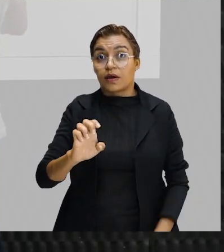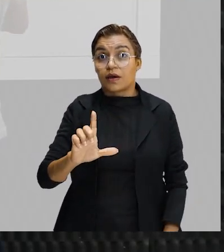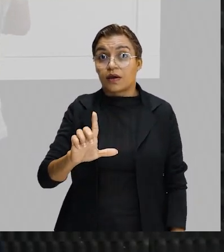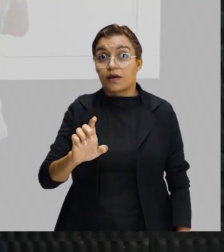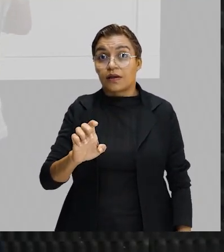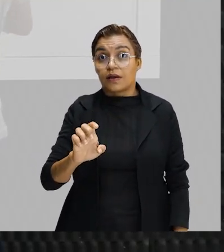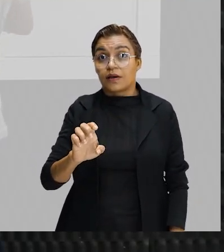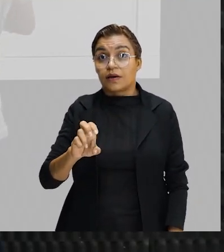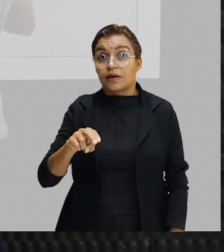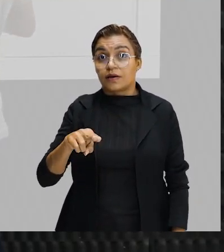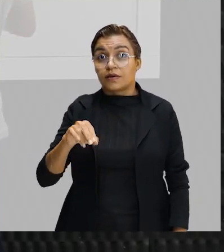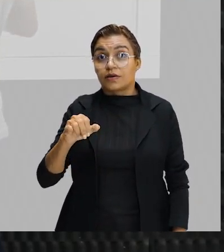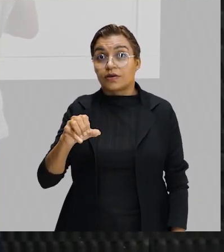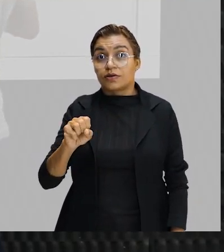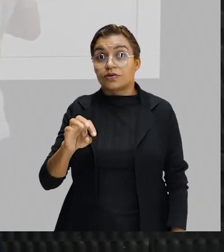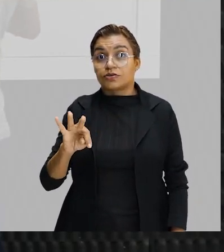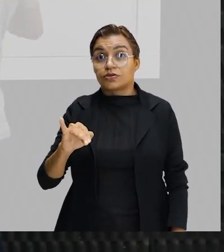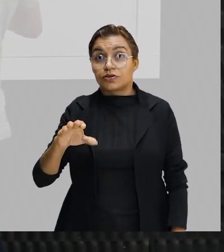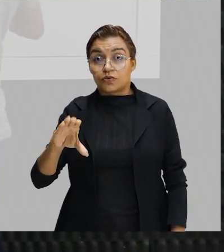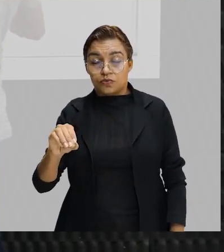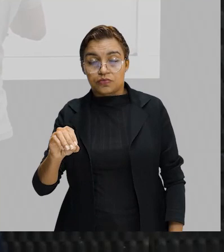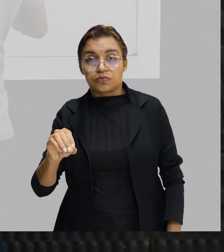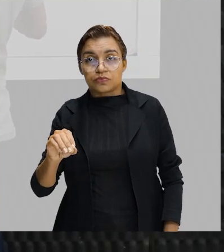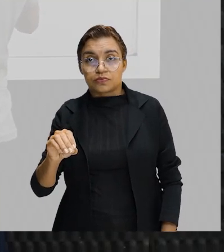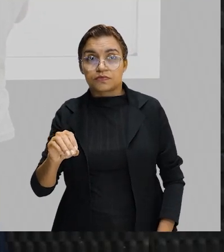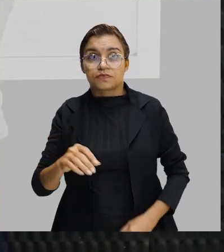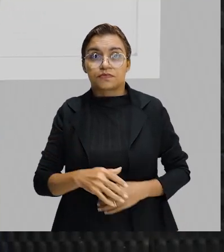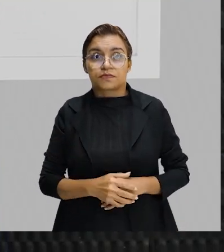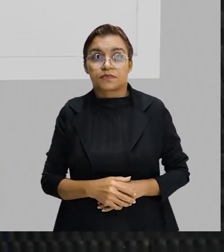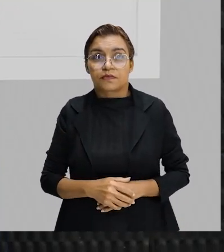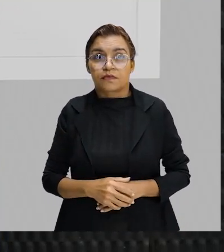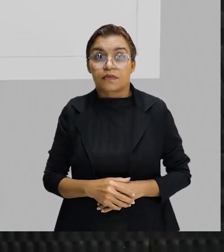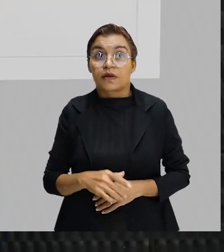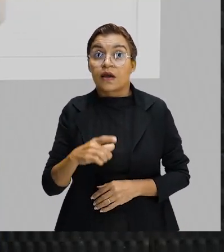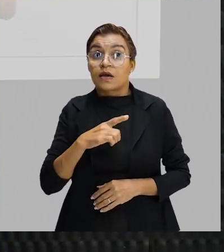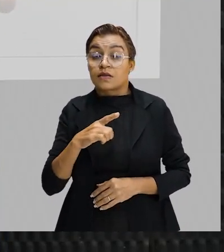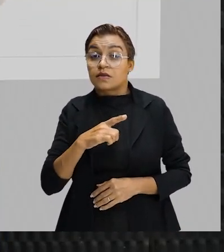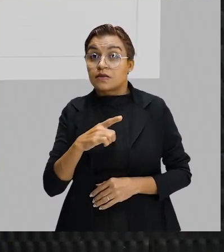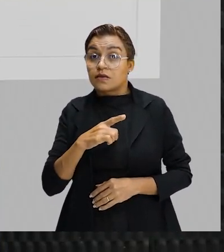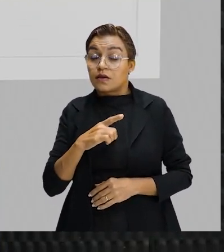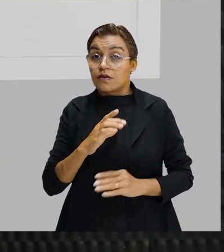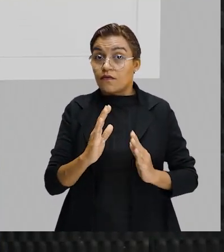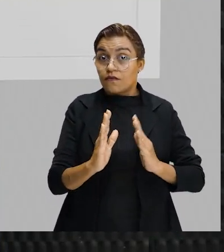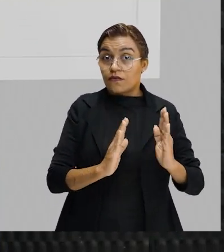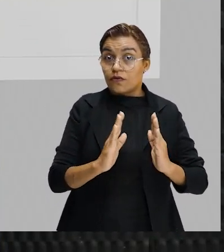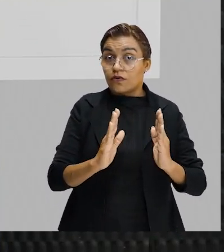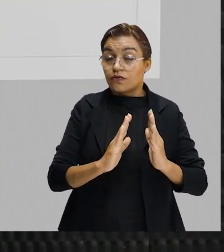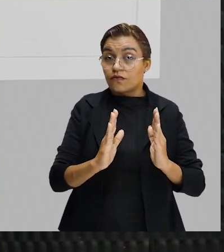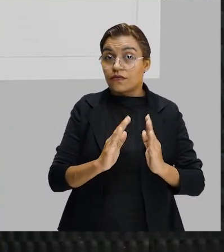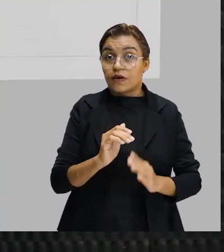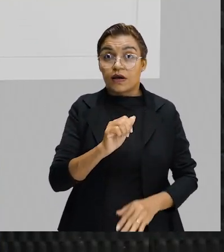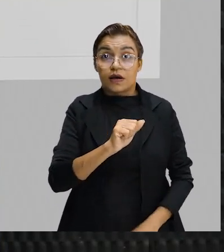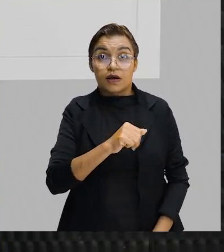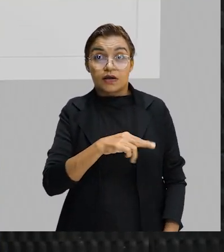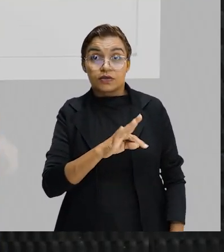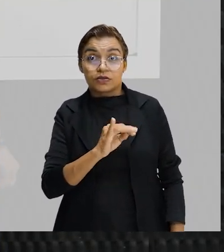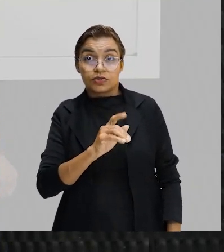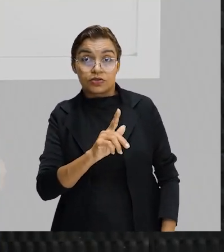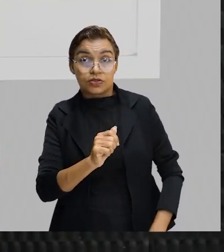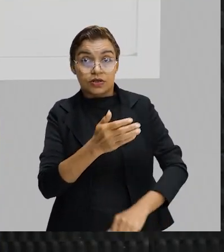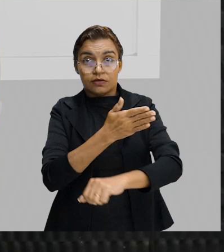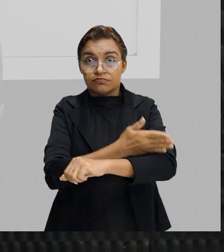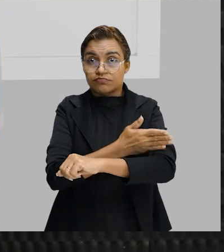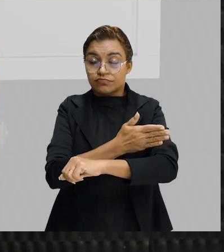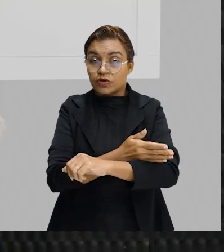ok? Bom, dentro desta filosofia antiga, juntamente com os nossos